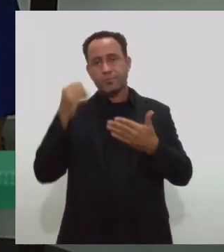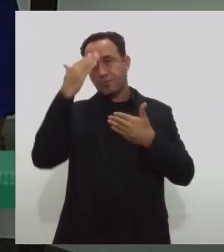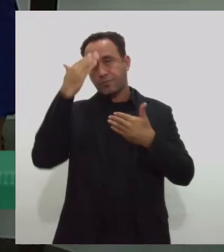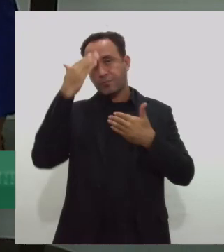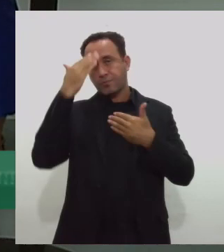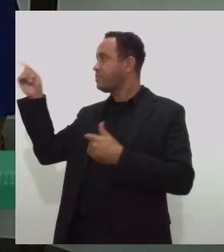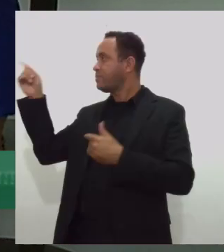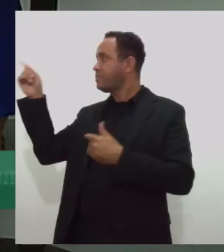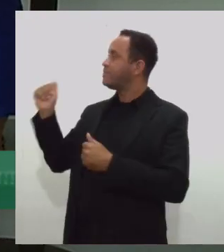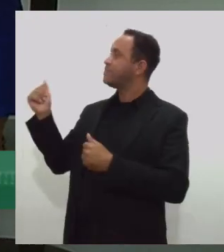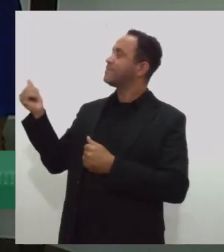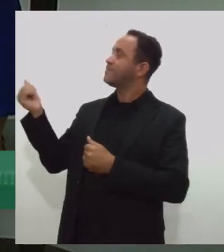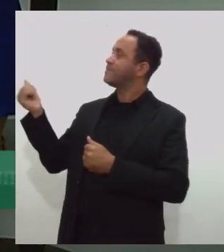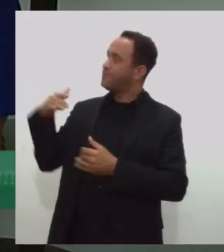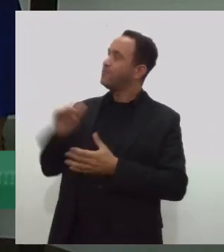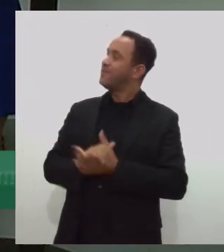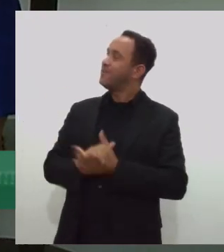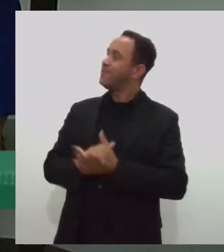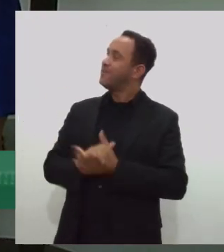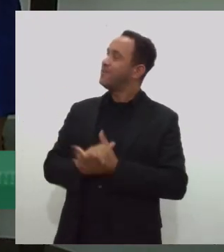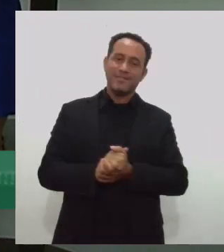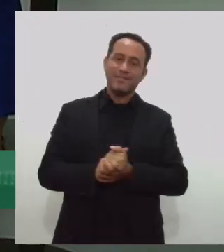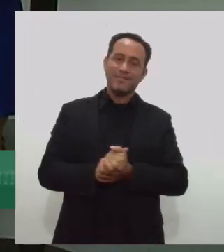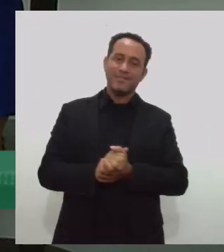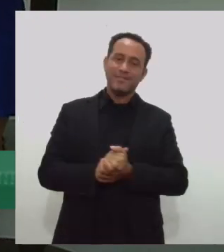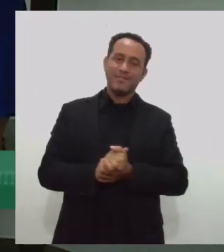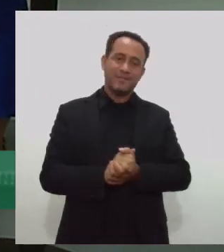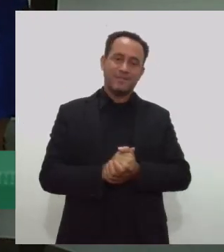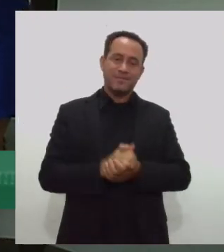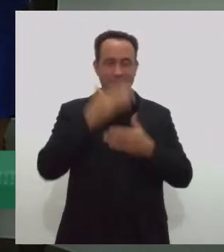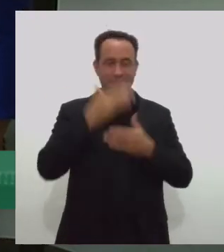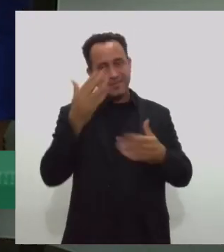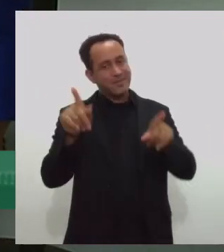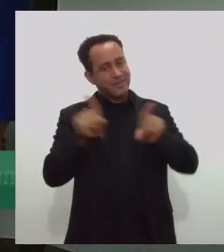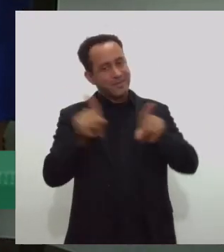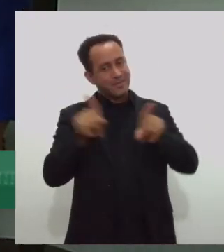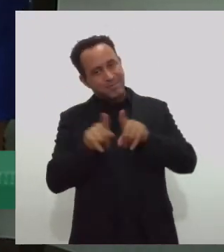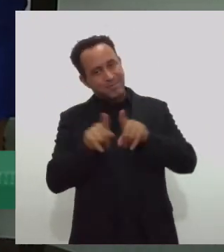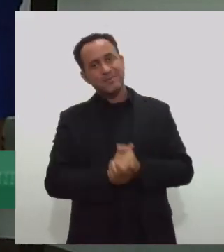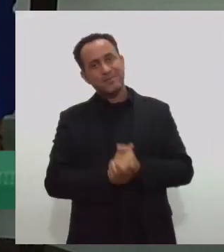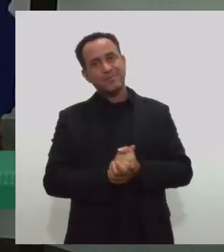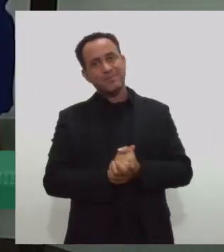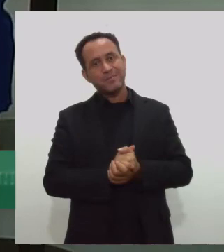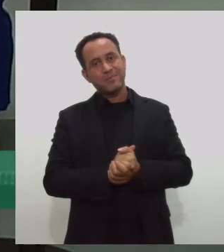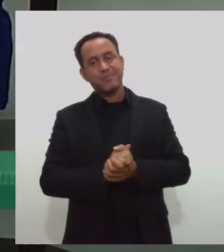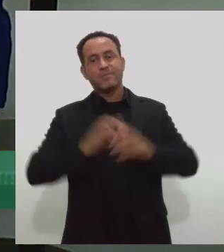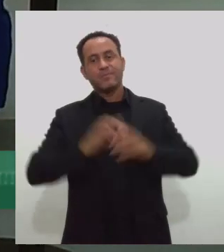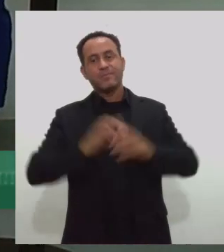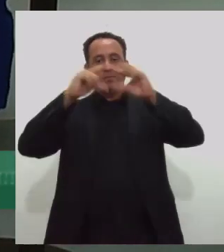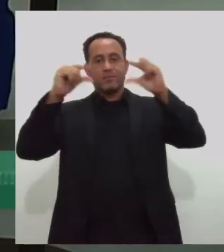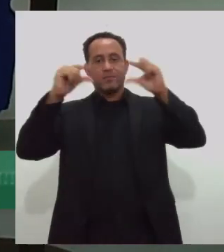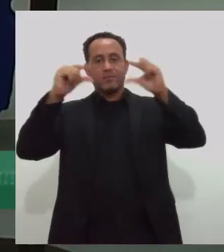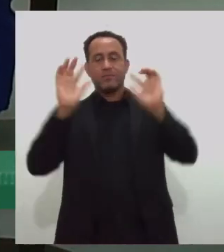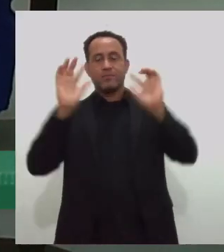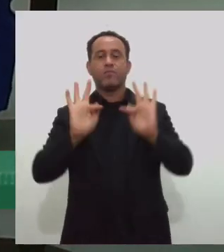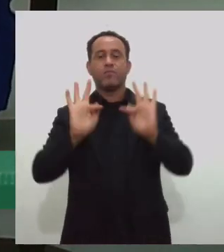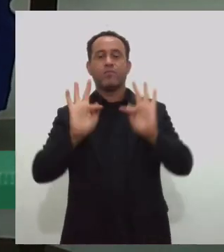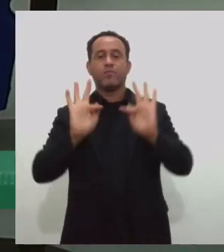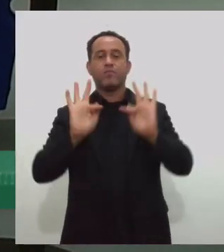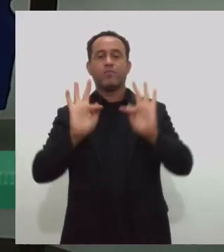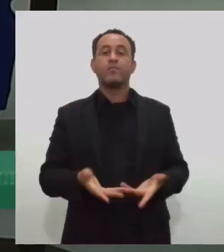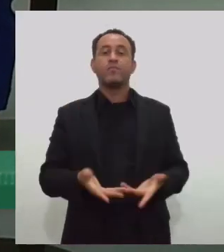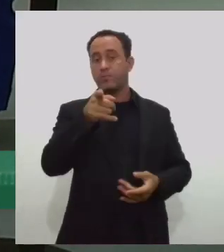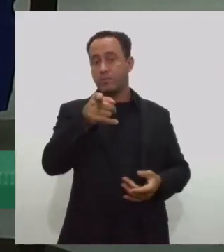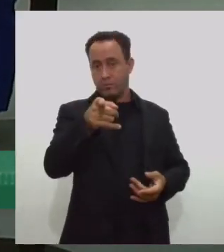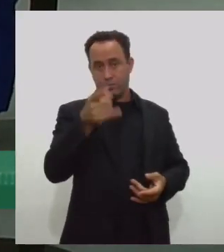pela sua participação aqui. Eu que agradeço. O Congresso em Pauta chega ao fim. Se você